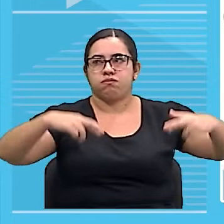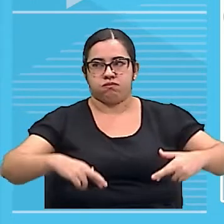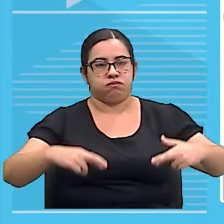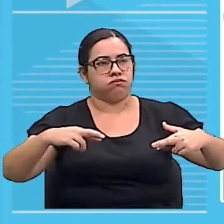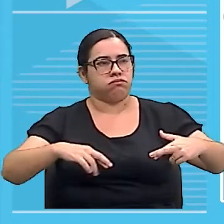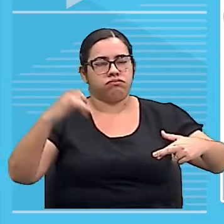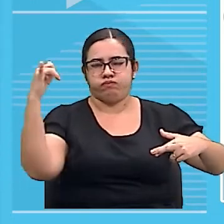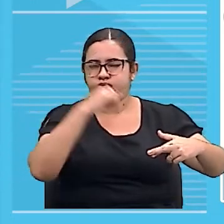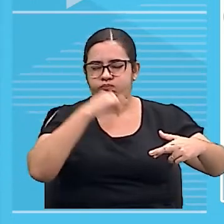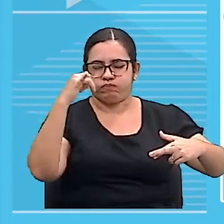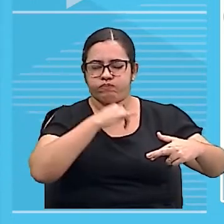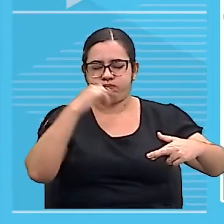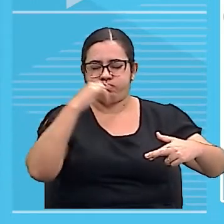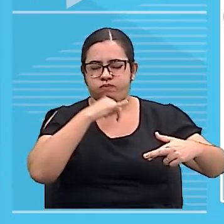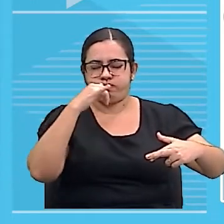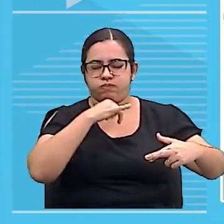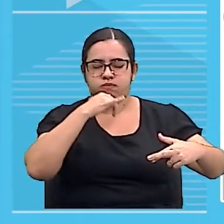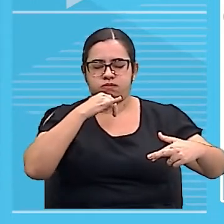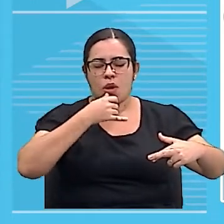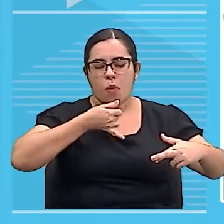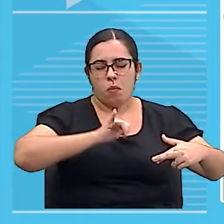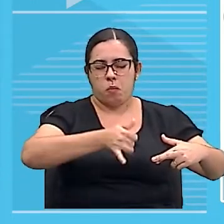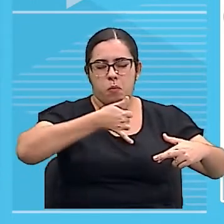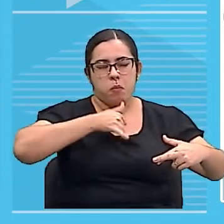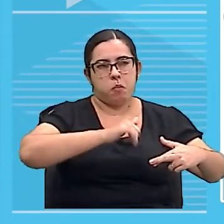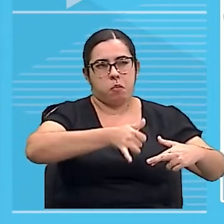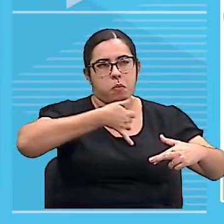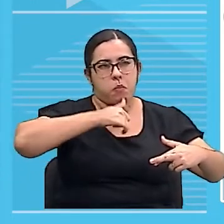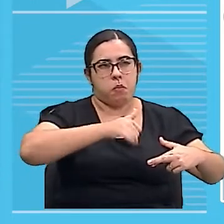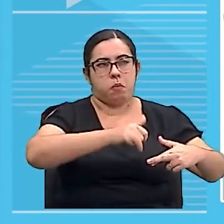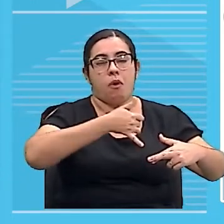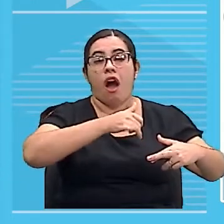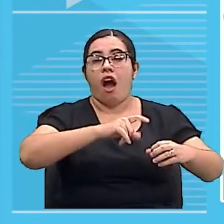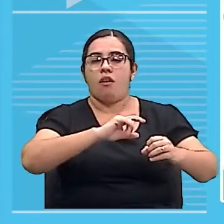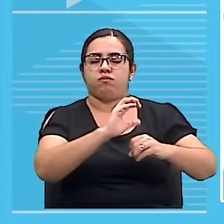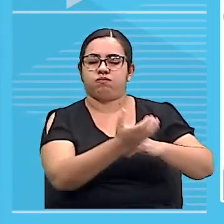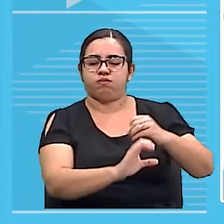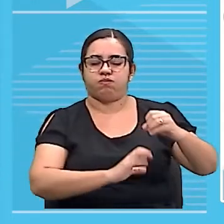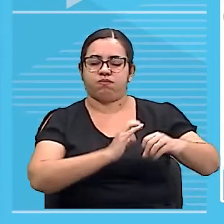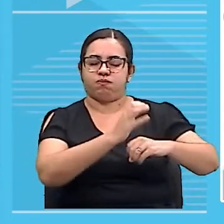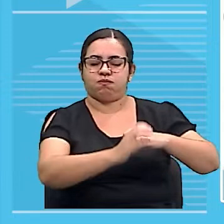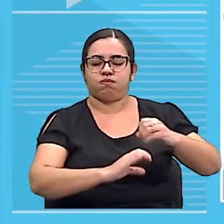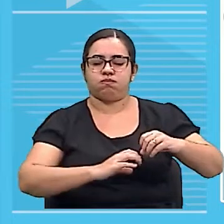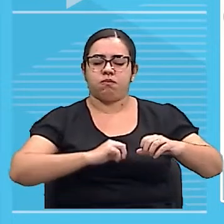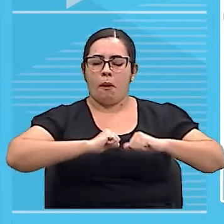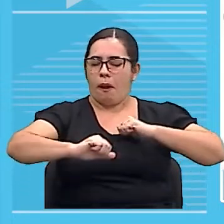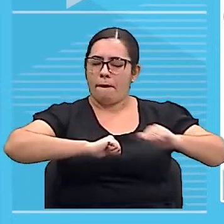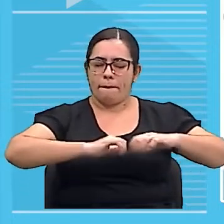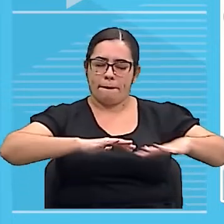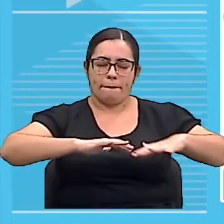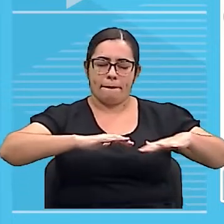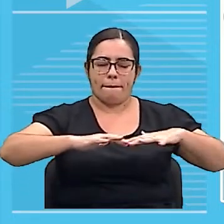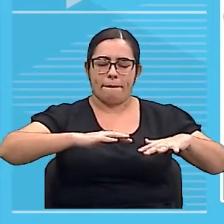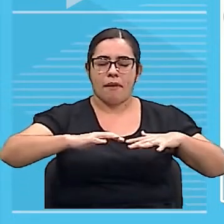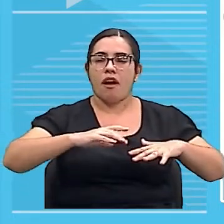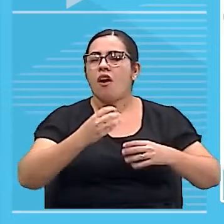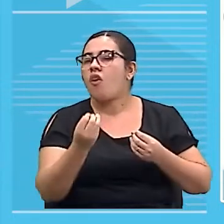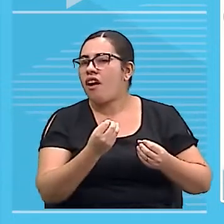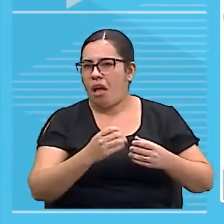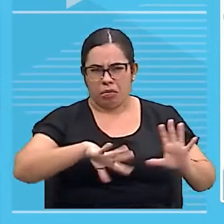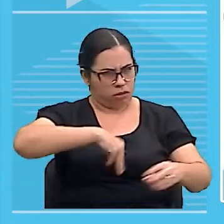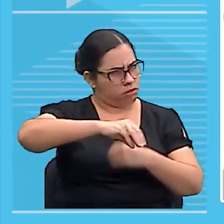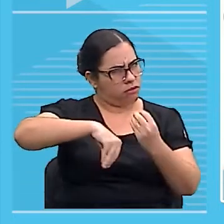liberando energia para as cargas conseguirem entrar em movimento ordenado